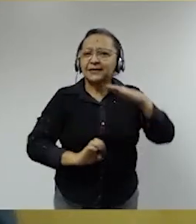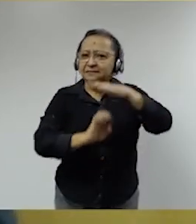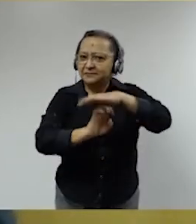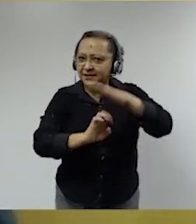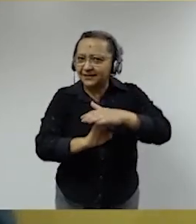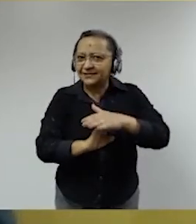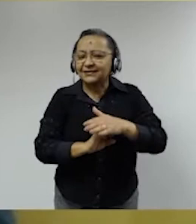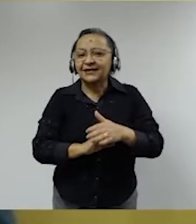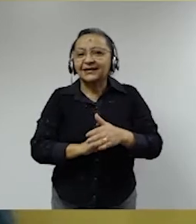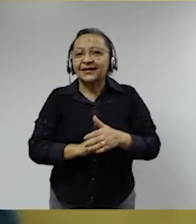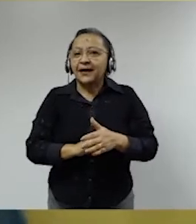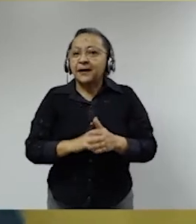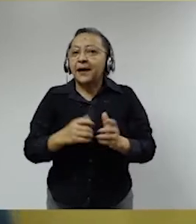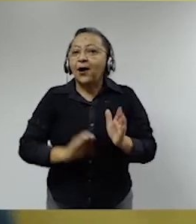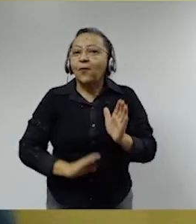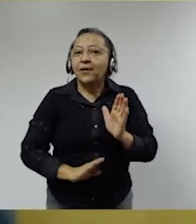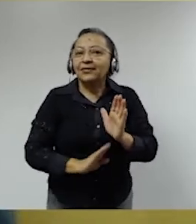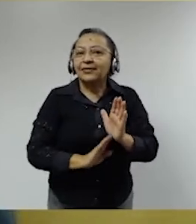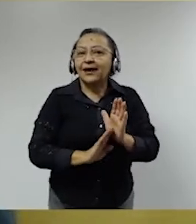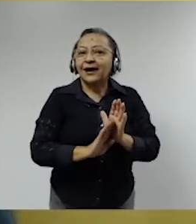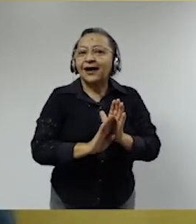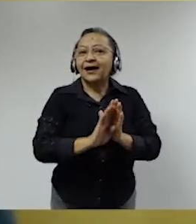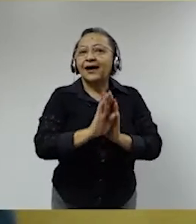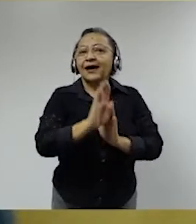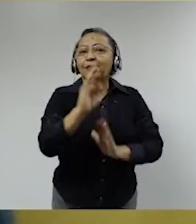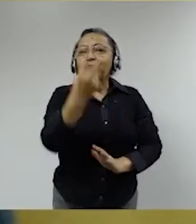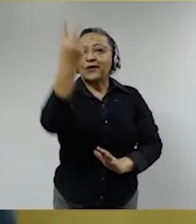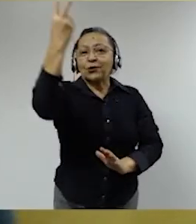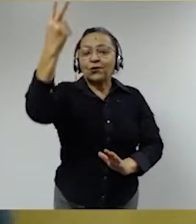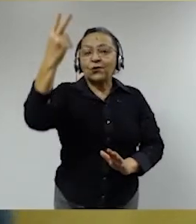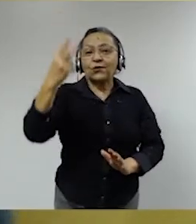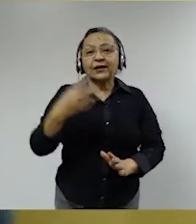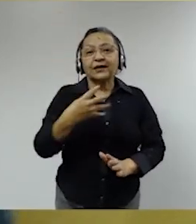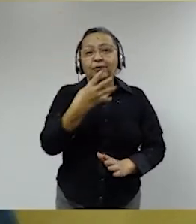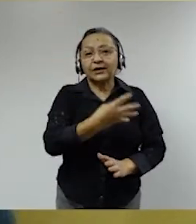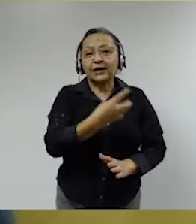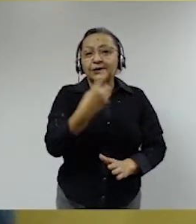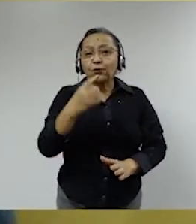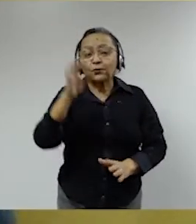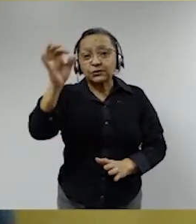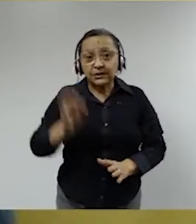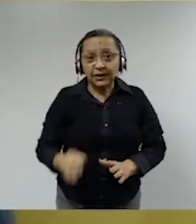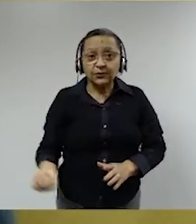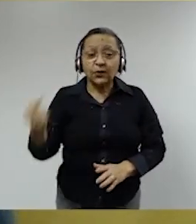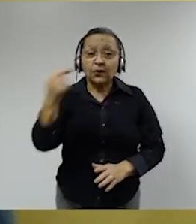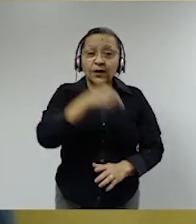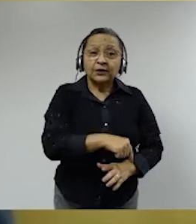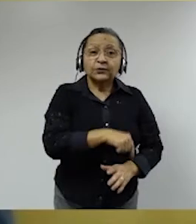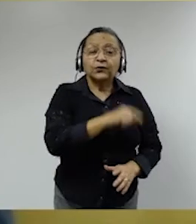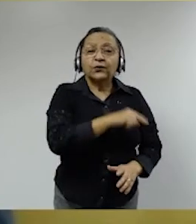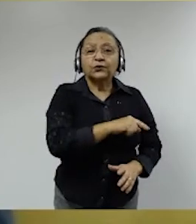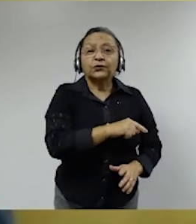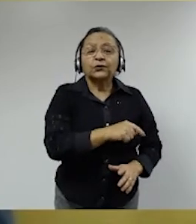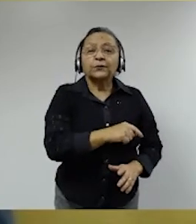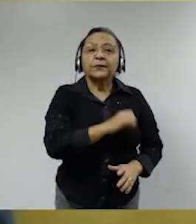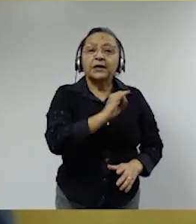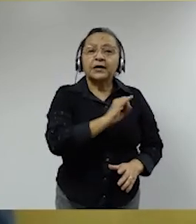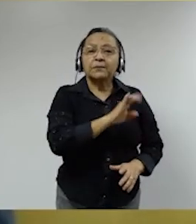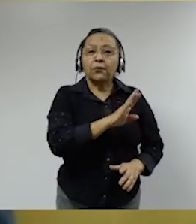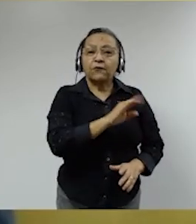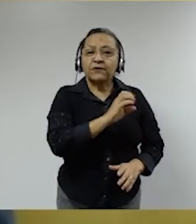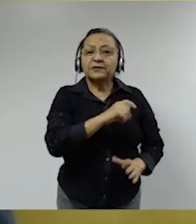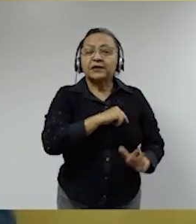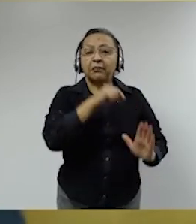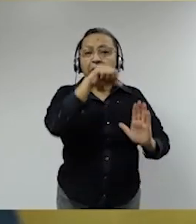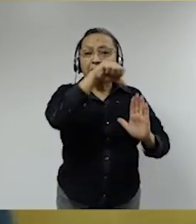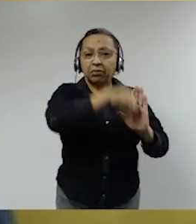né, se valorizaram em 41,2%, enquanto o Ibovespa teve um decréscimo de 18,5%. Então,